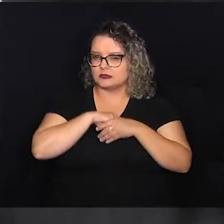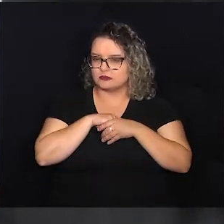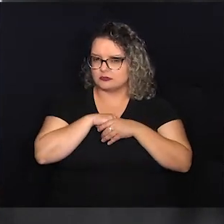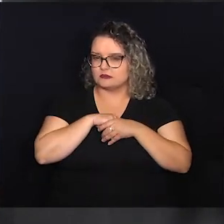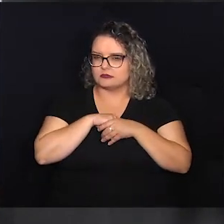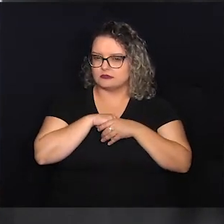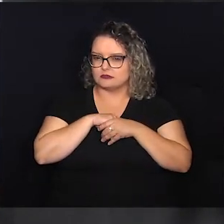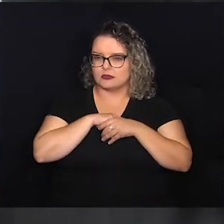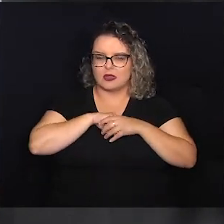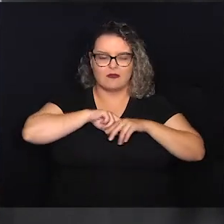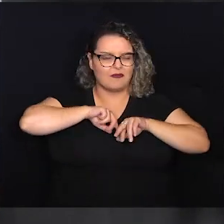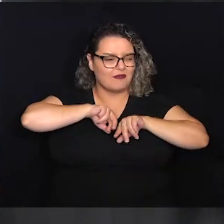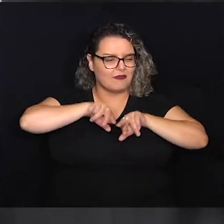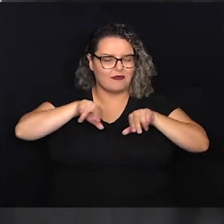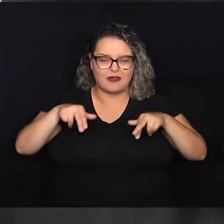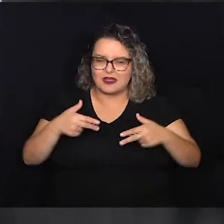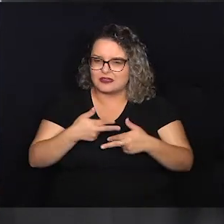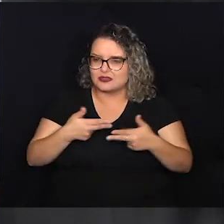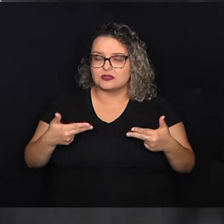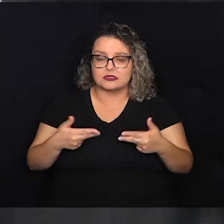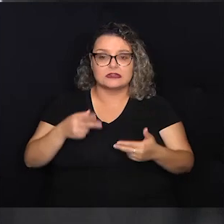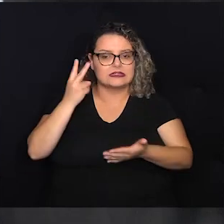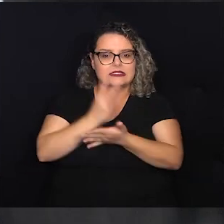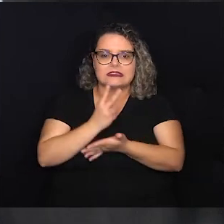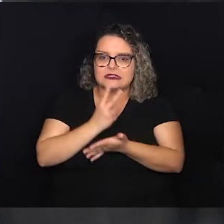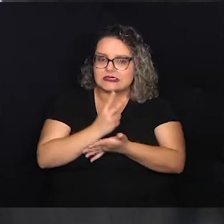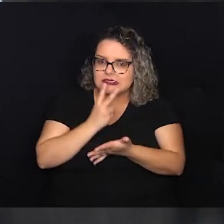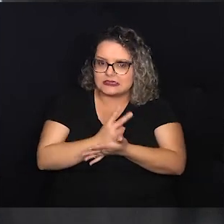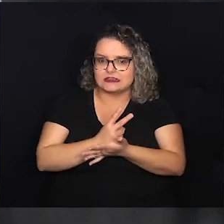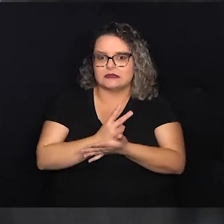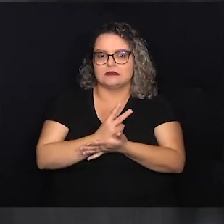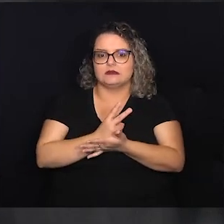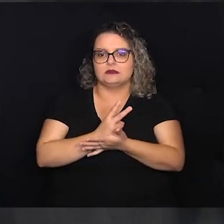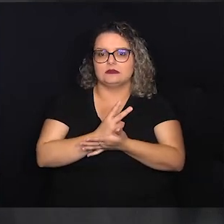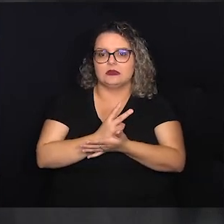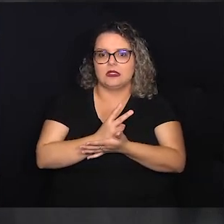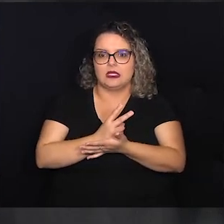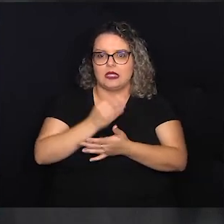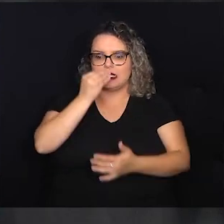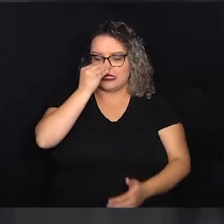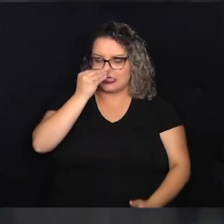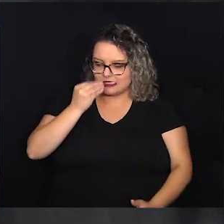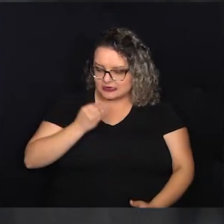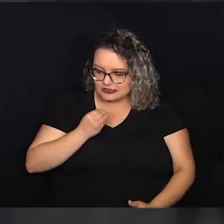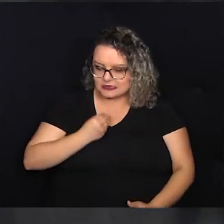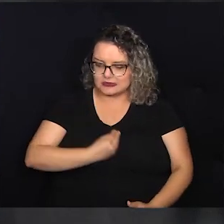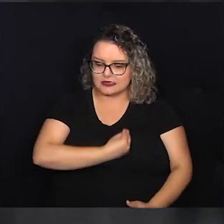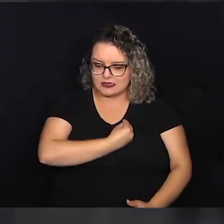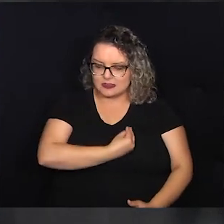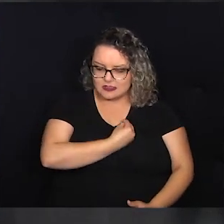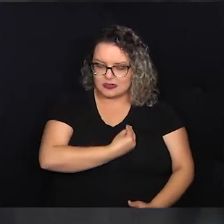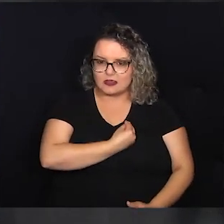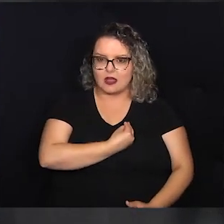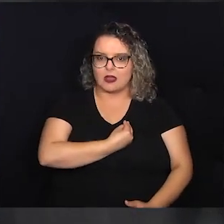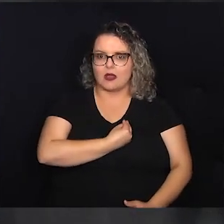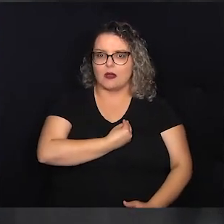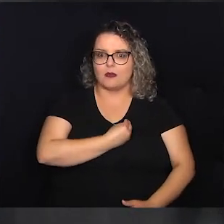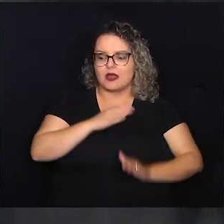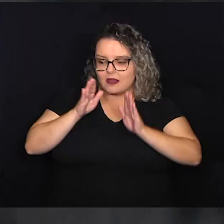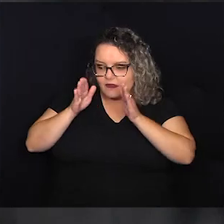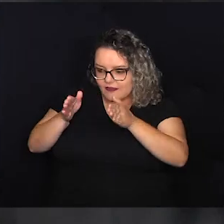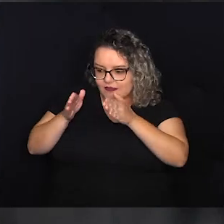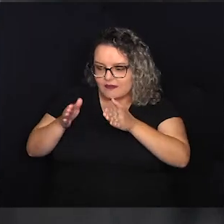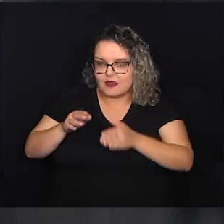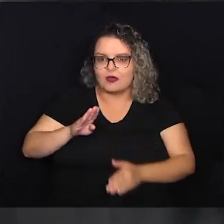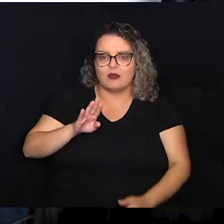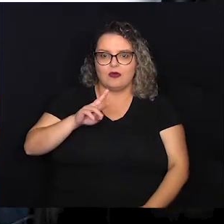milhões de coisas que a todo instante ela renega a vida dela, literalmente, em função do Breno. Gente, até vou